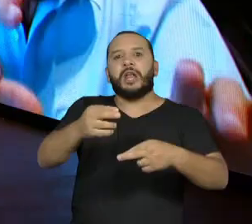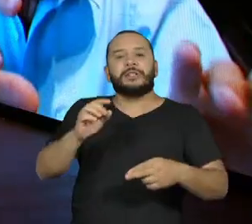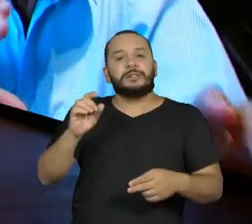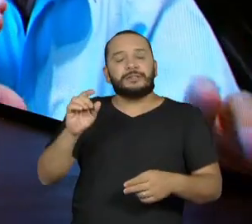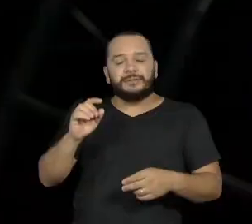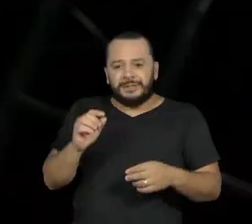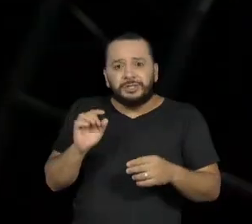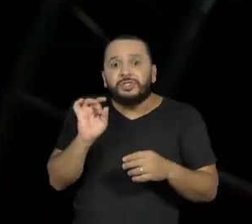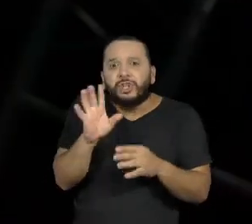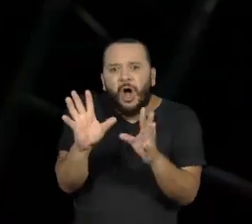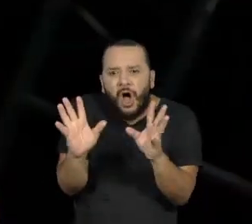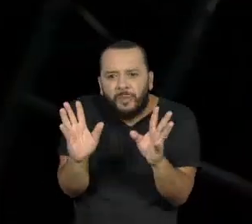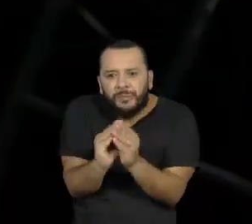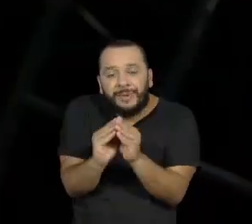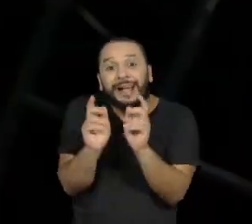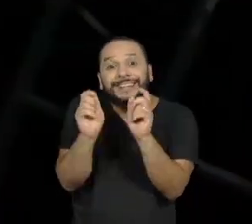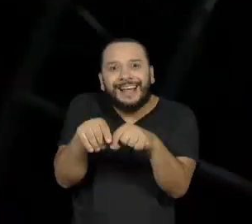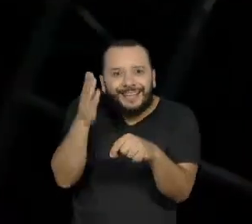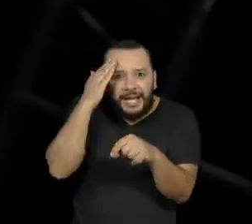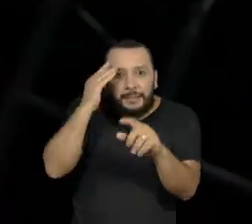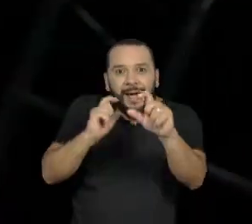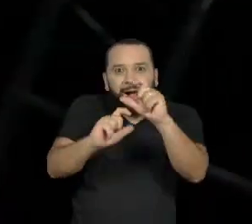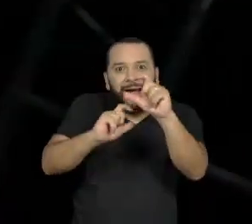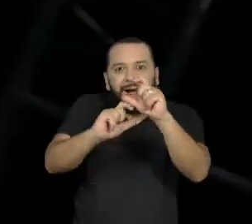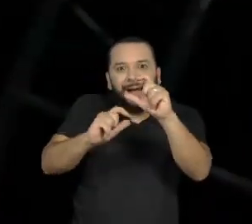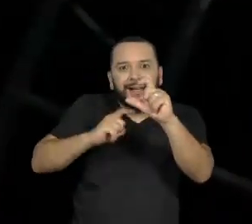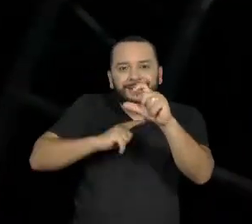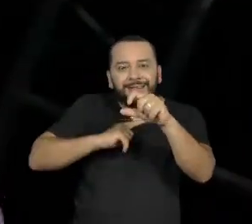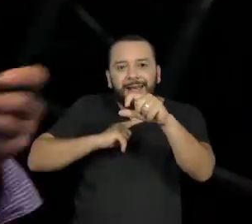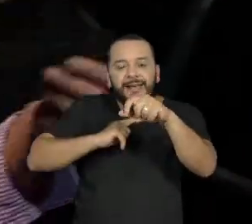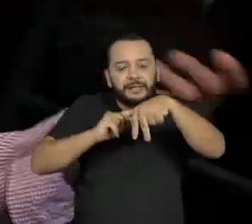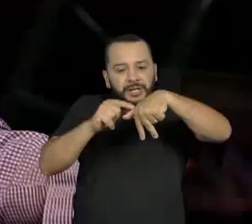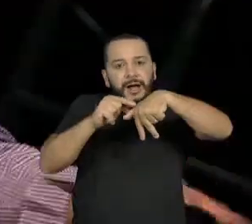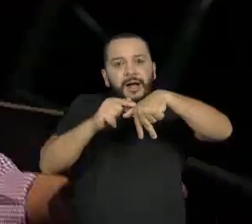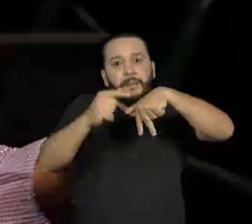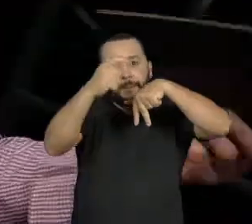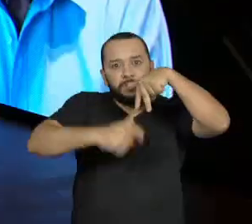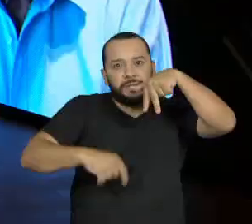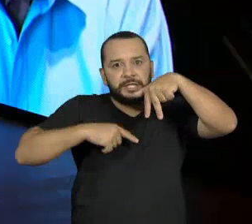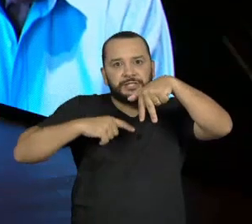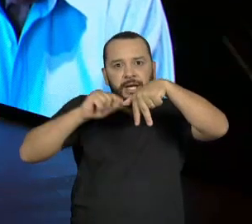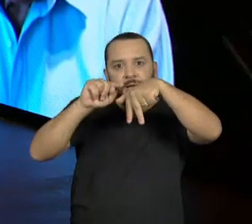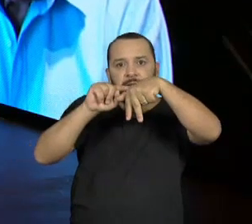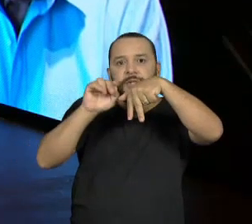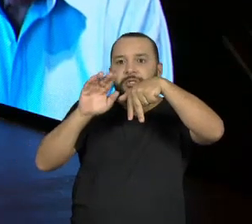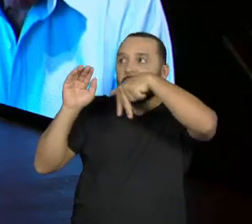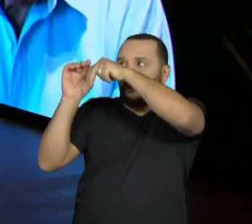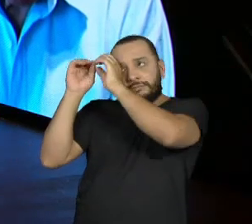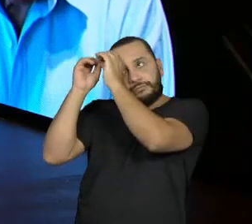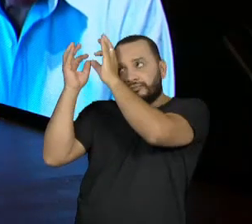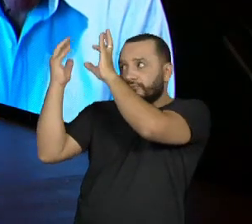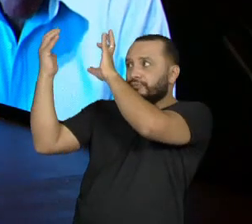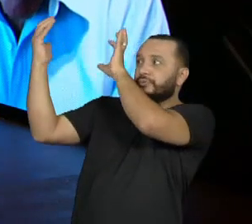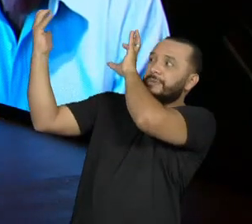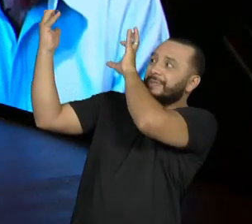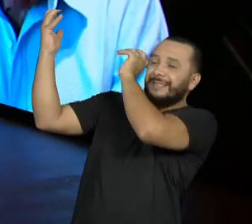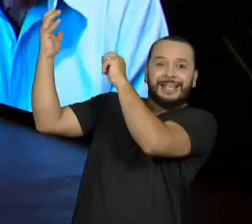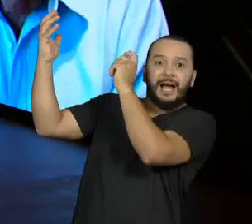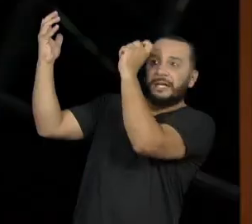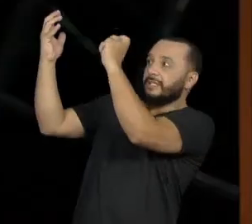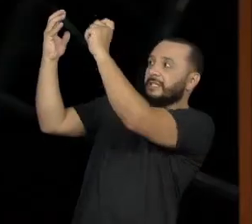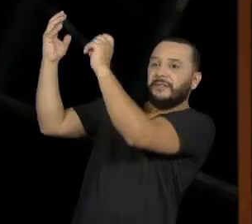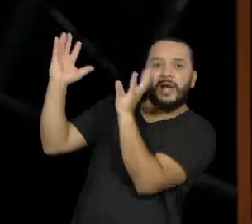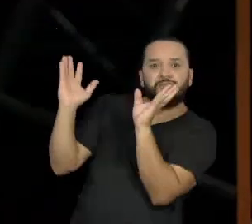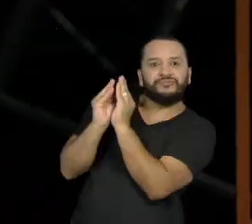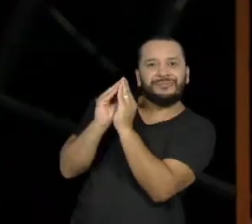em quadrinhos. Você está dizendo, você era uma pessoa tímida, tinha dificuldade de falar com os demais, com as autoridades